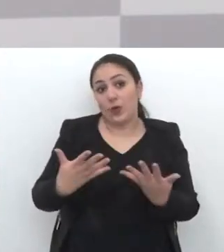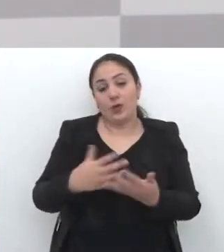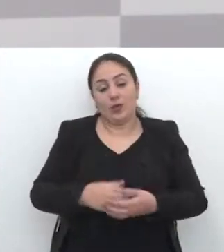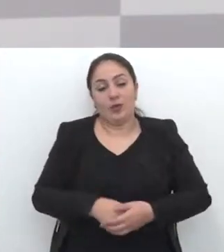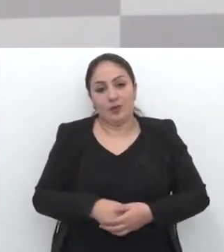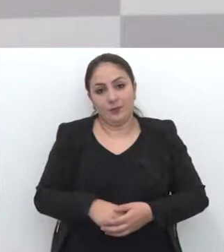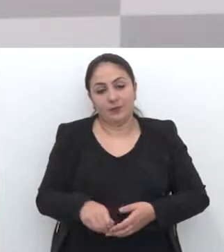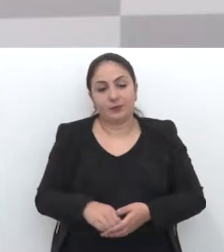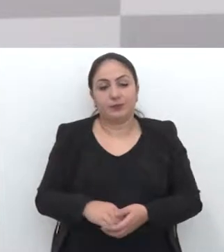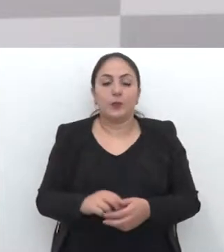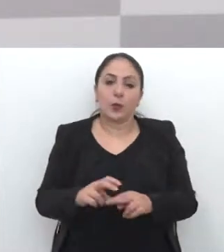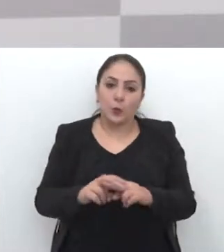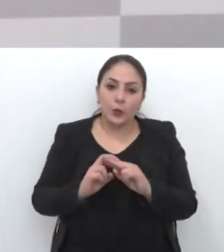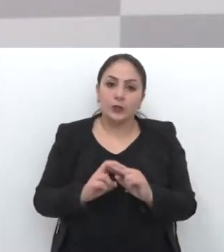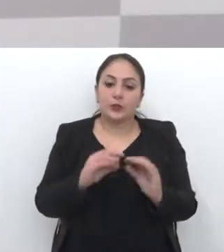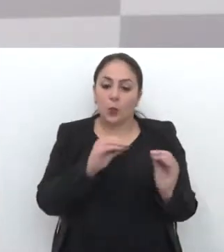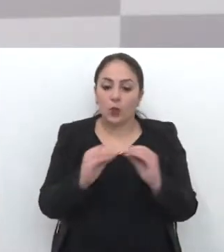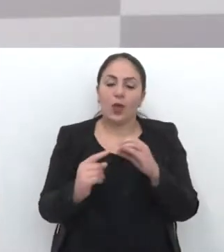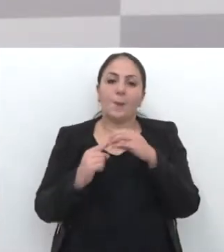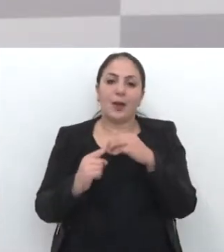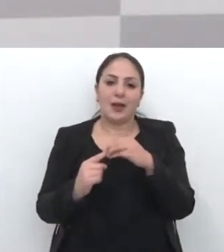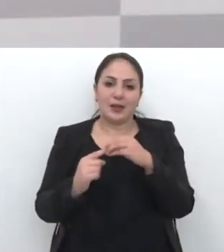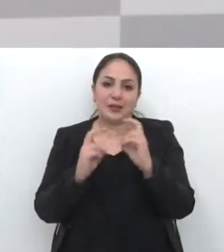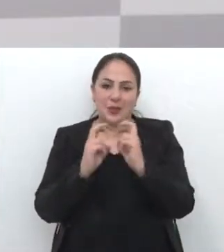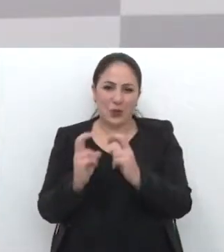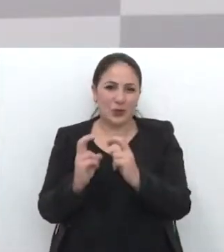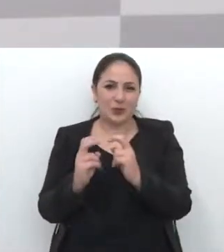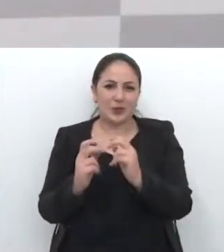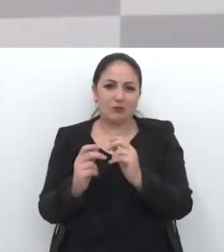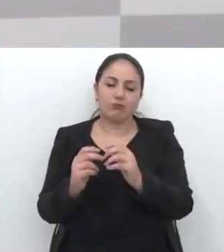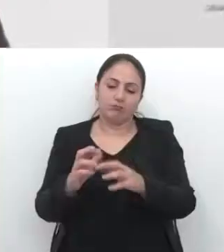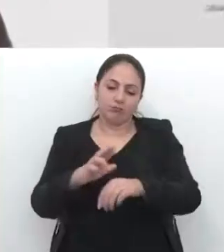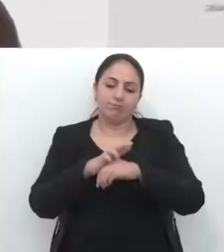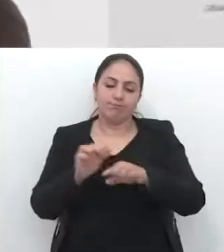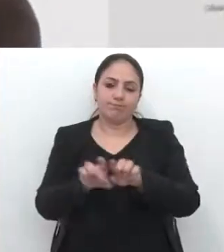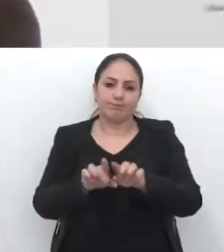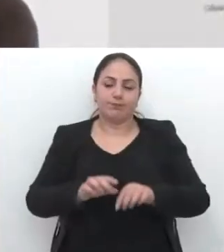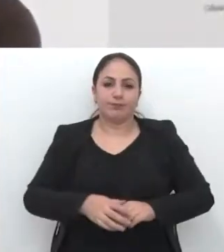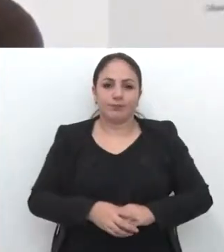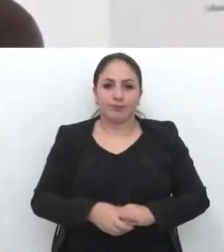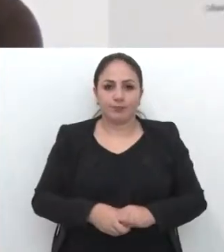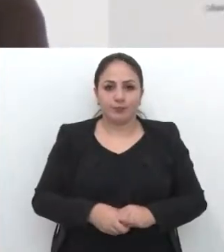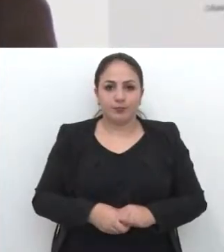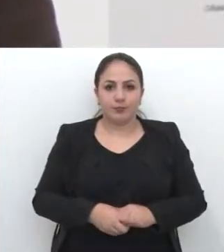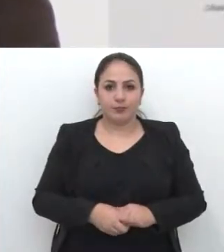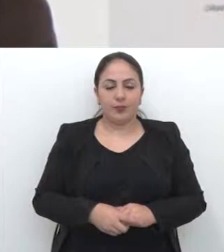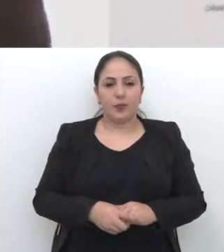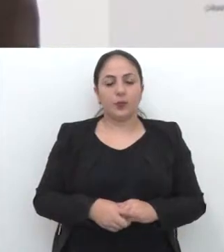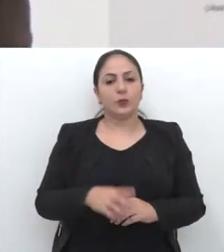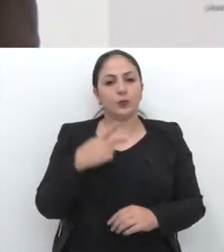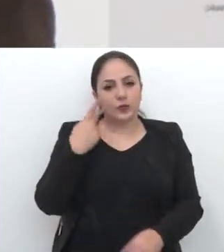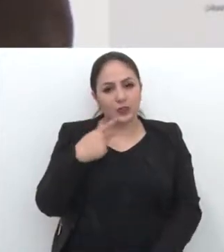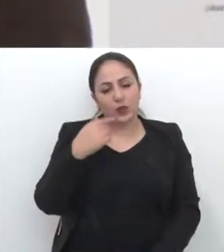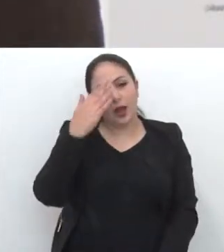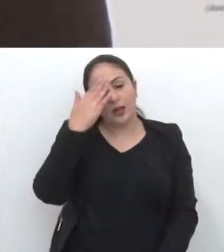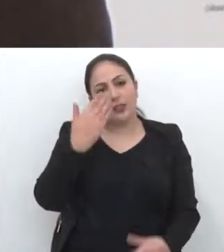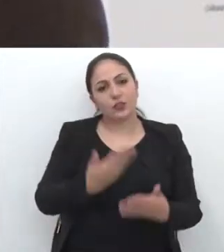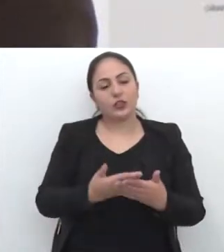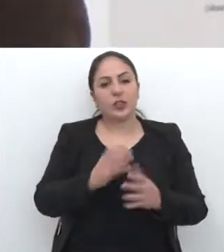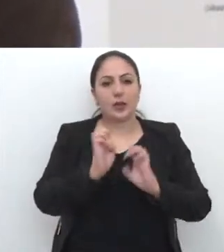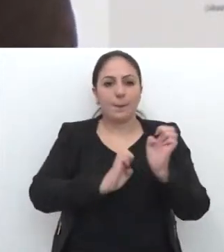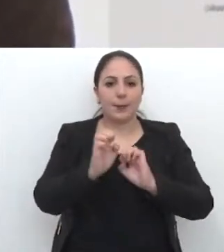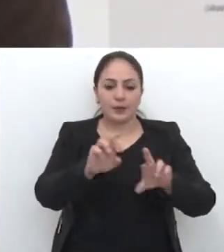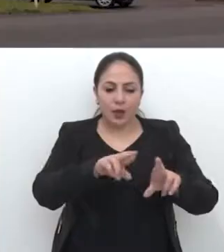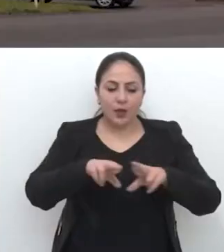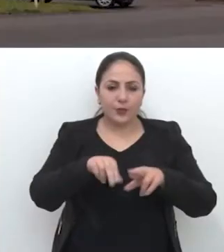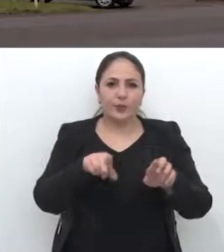um perigo. Então deslocamento da parada trazendo segurança também. O republicano também acredita que os empresários